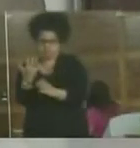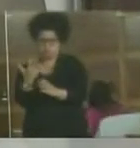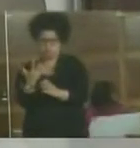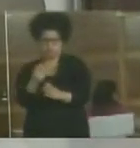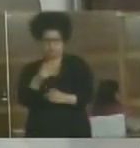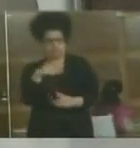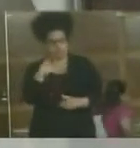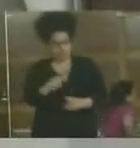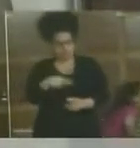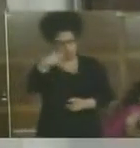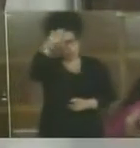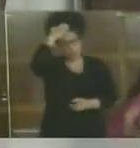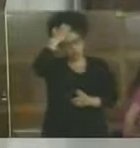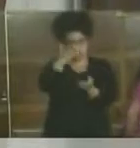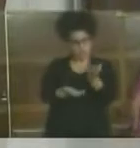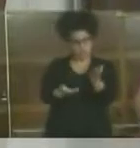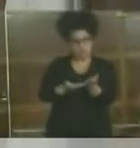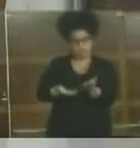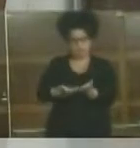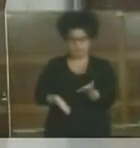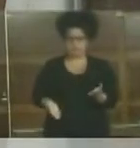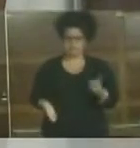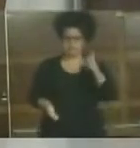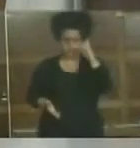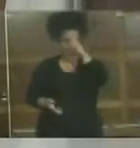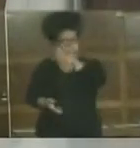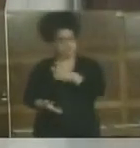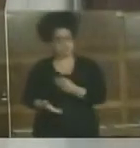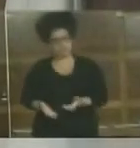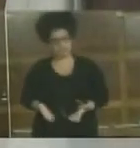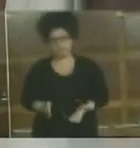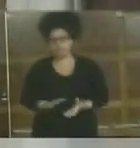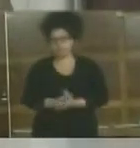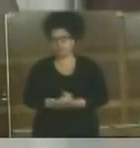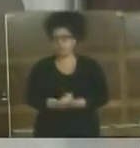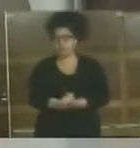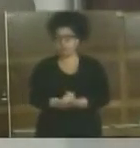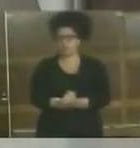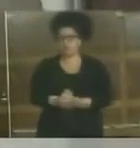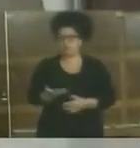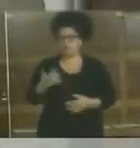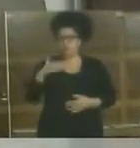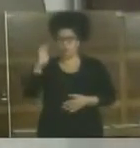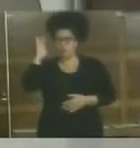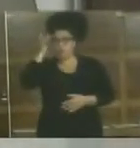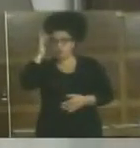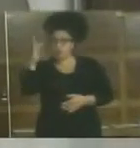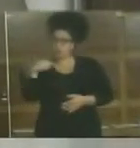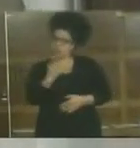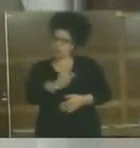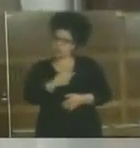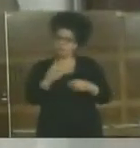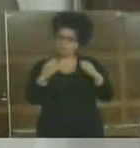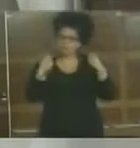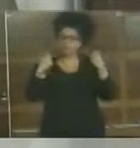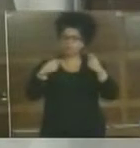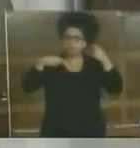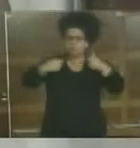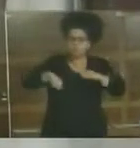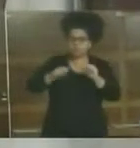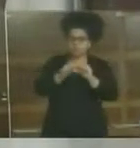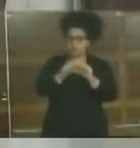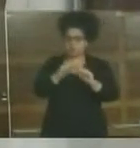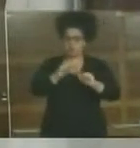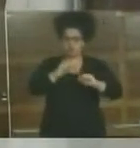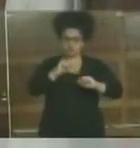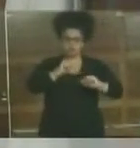só perdendo aqui em Angra dos Reis. Então, acho que nós temos que fazer, né, esse trabalho aí junto